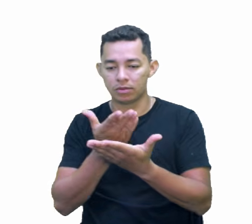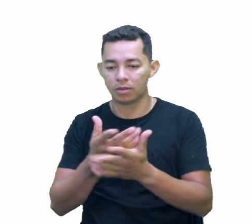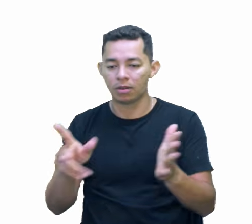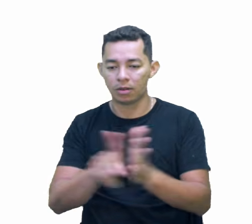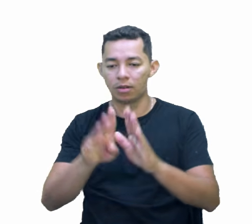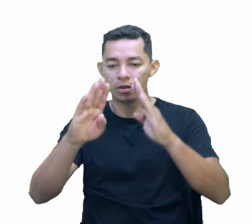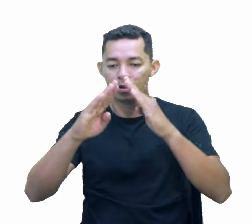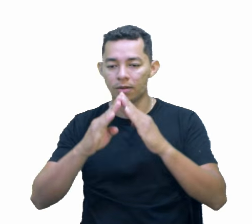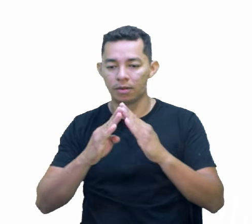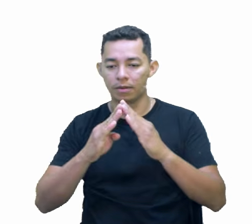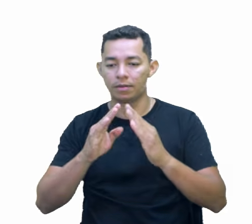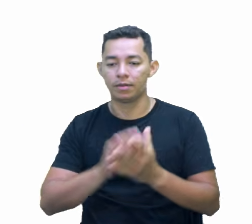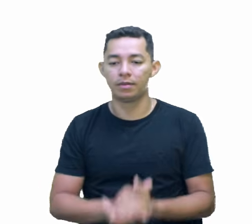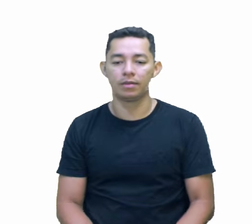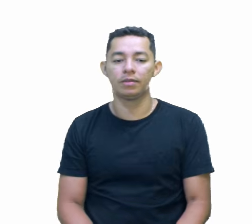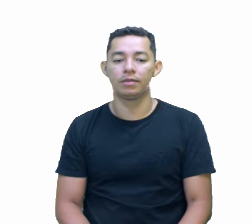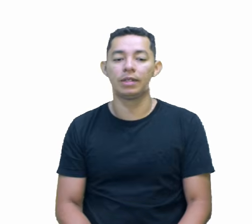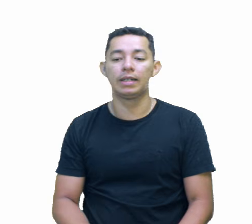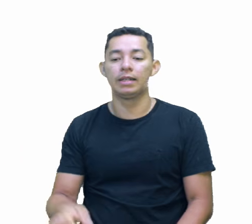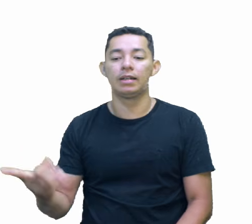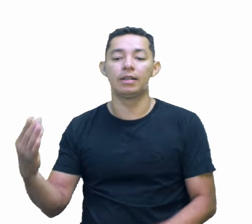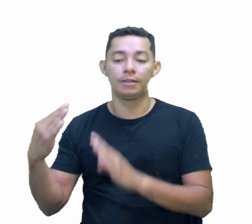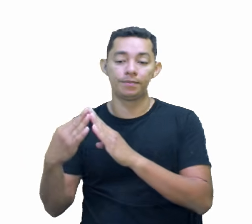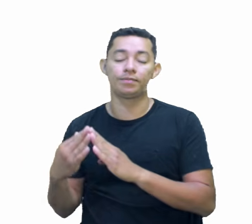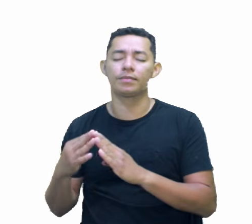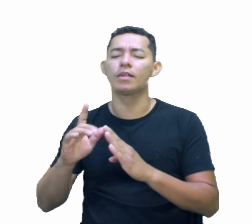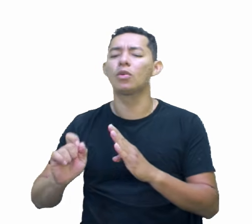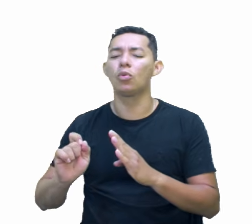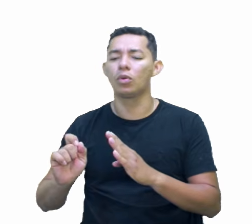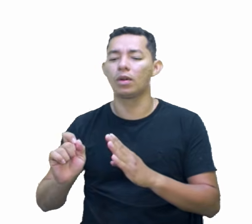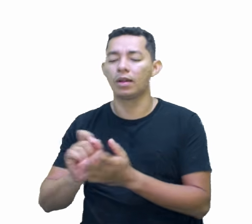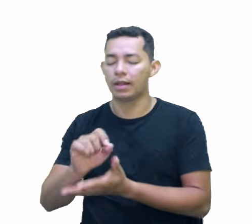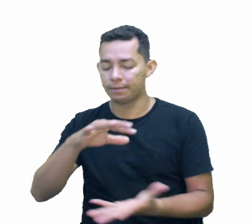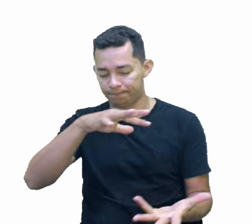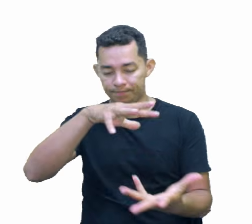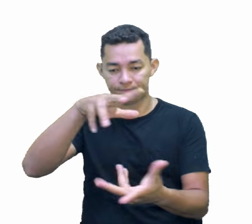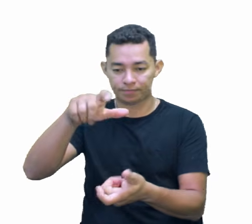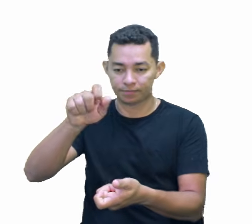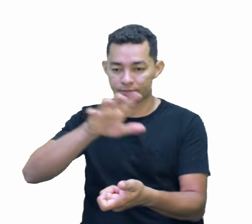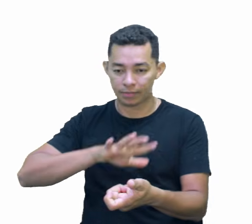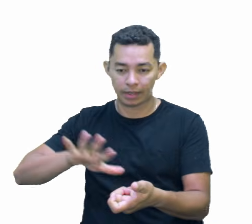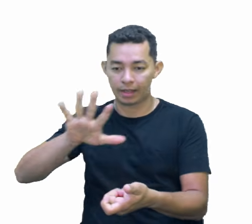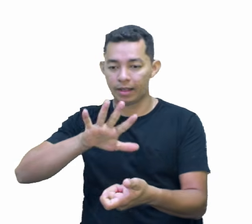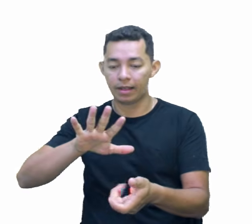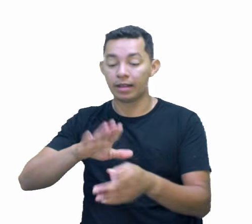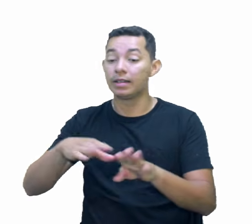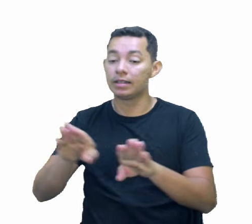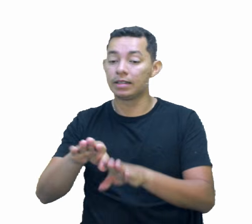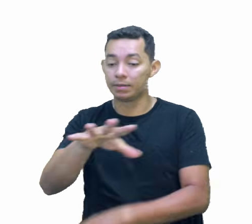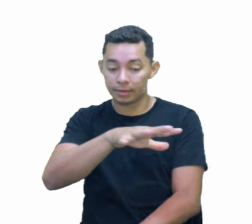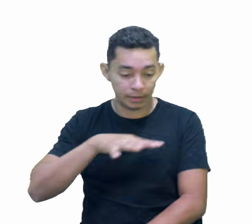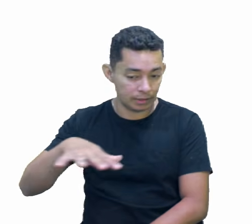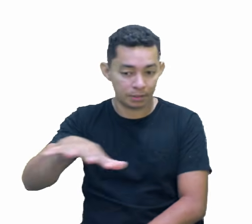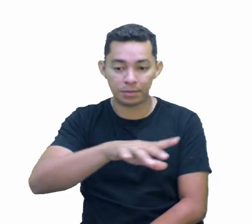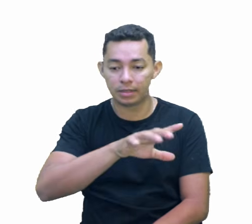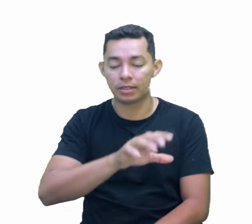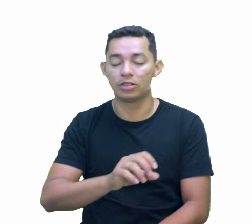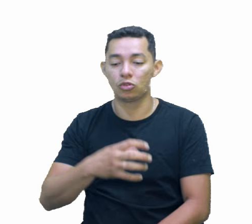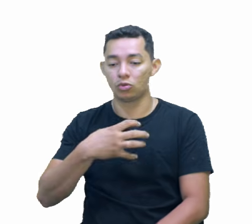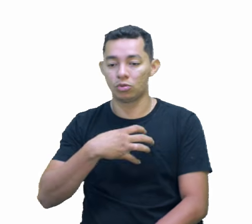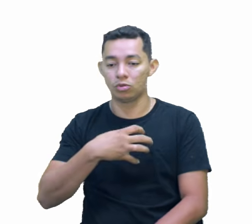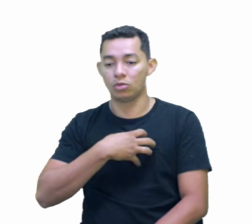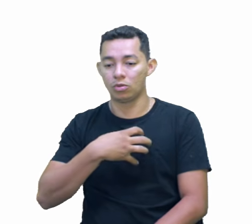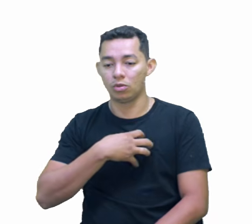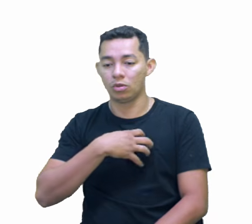estudar essa casa, que é o meio ambiente, que é o planeta Terra, de uma forma geral, e todos os seres que